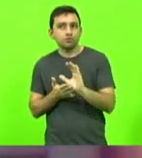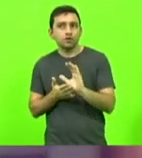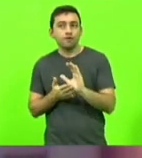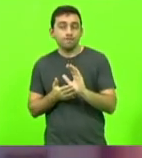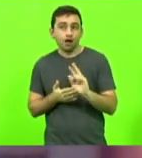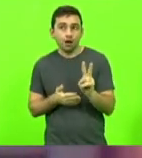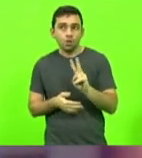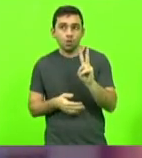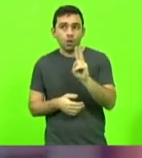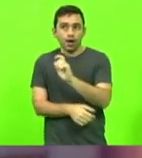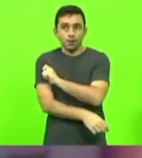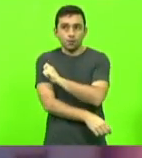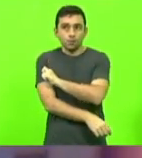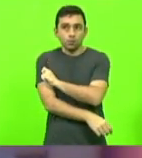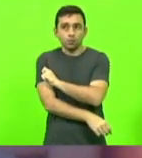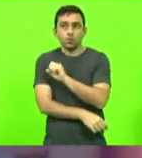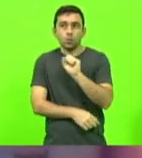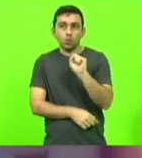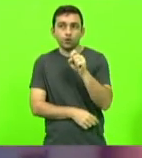ano